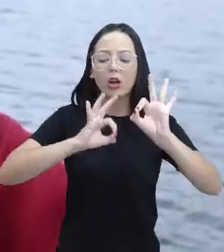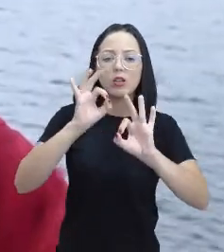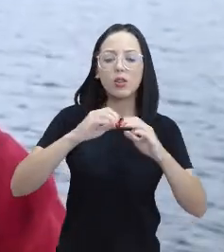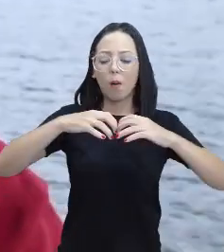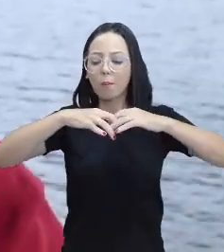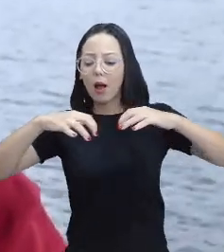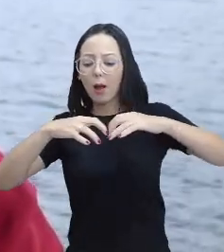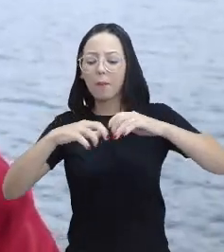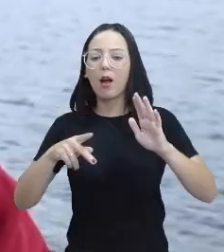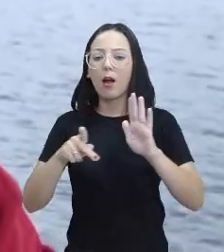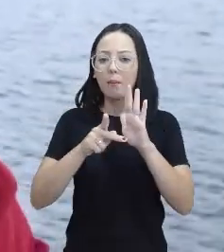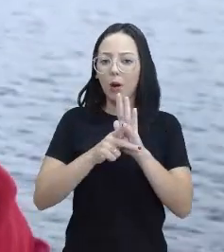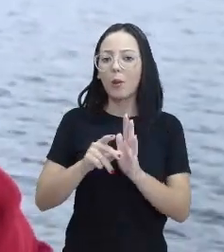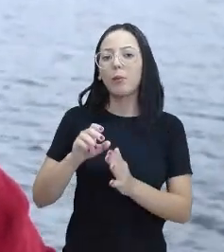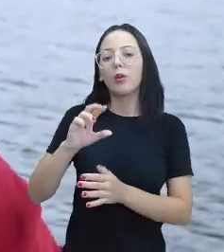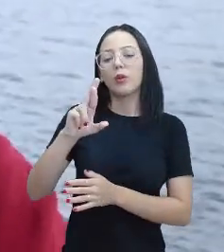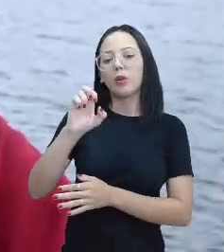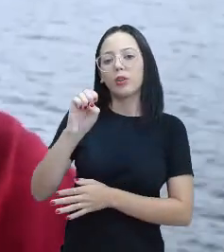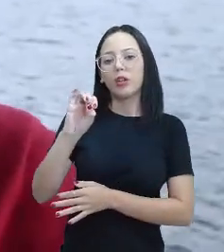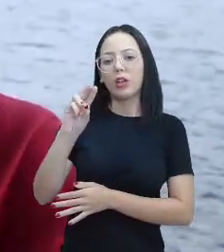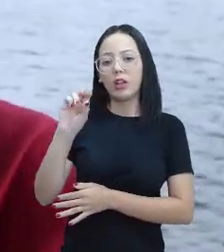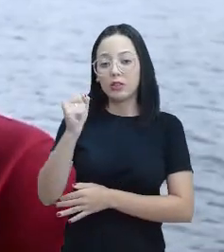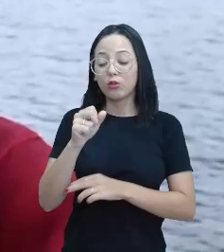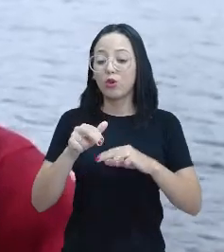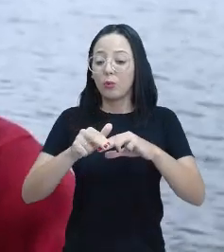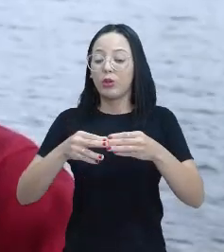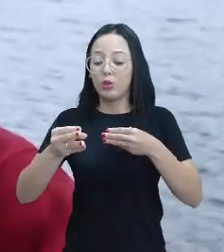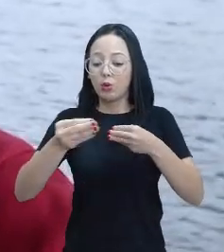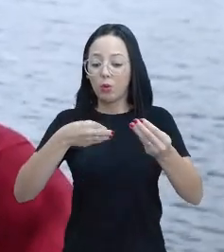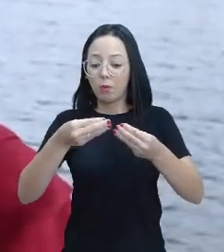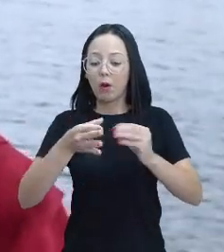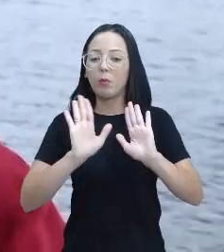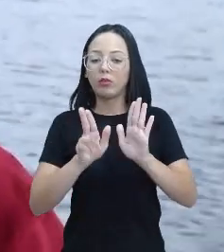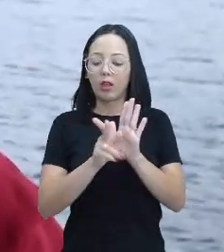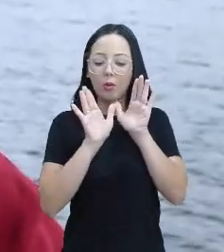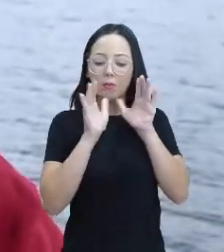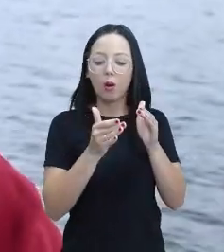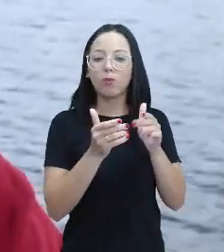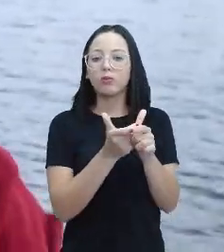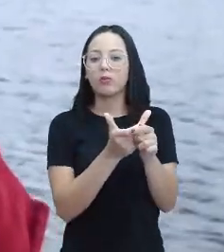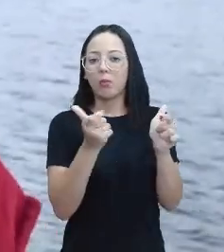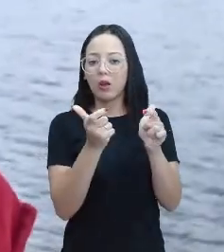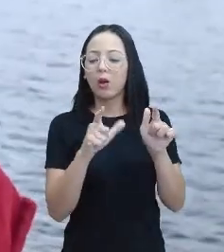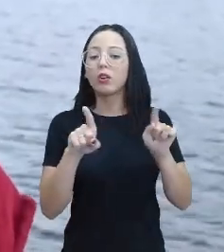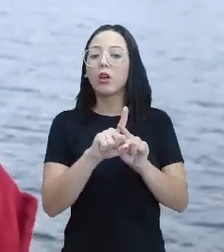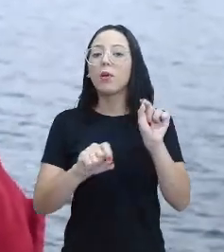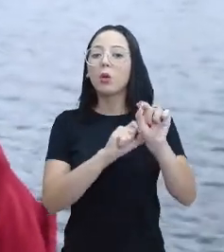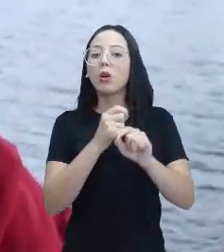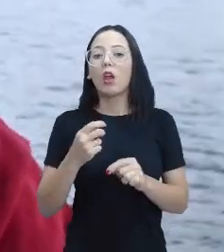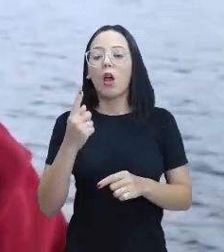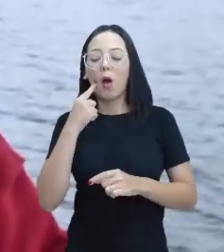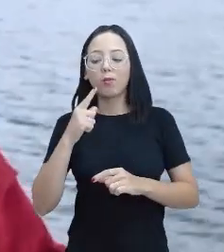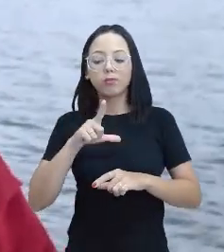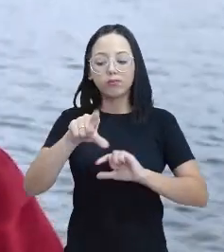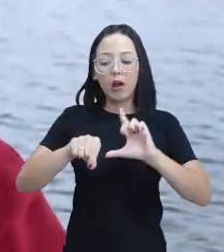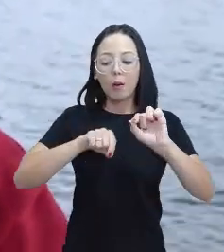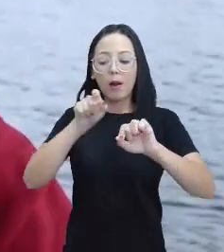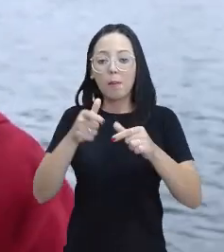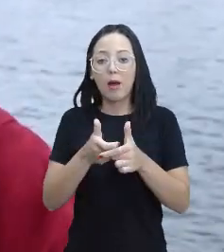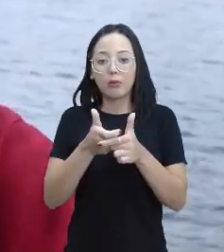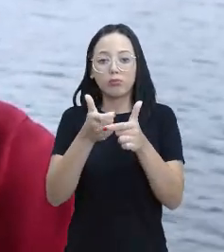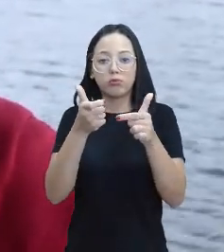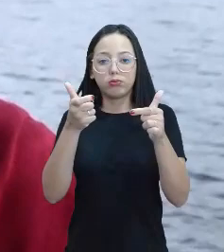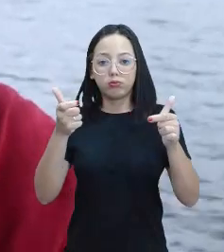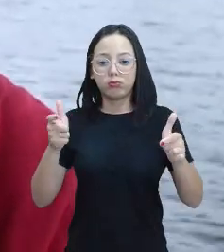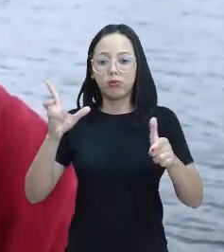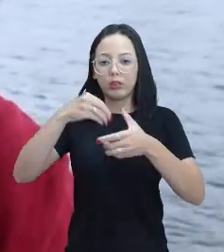resíduos. Então, esses plásticos, eles têm um destino maior. Inclusive, a coleta seletiva ela foi ampliada